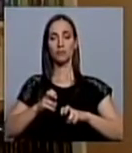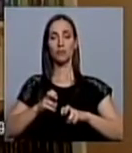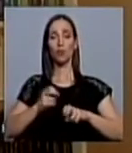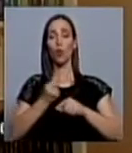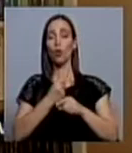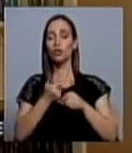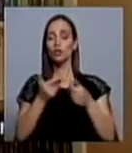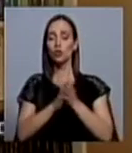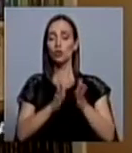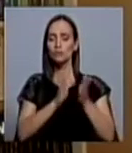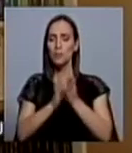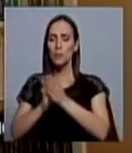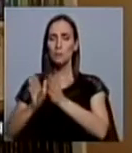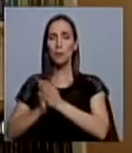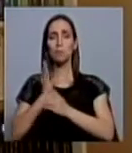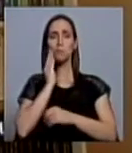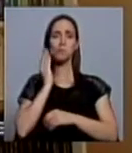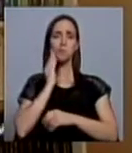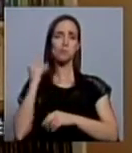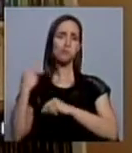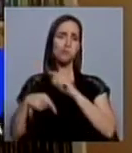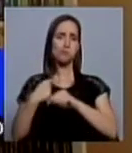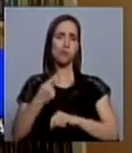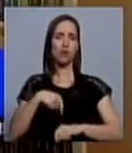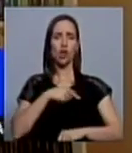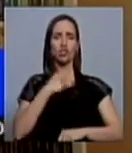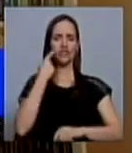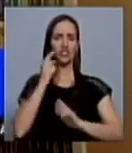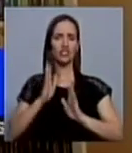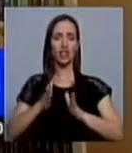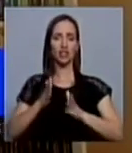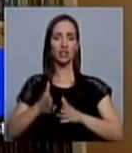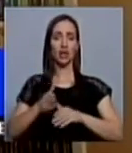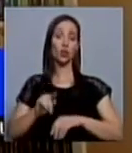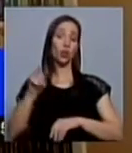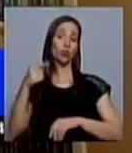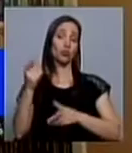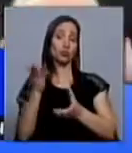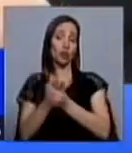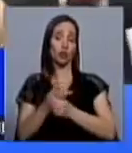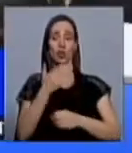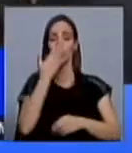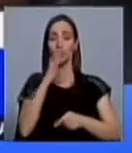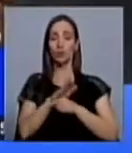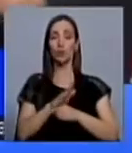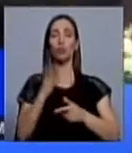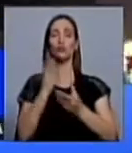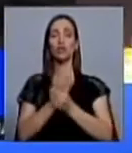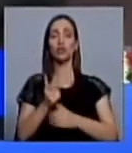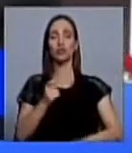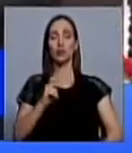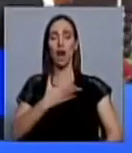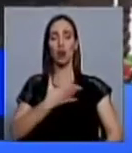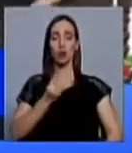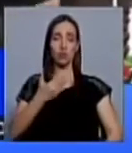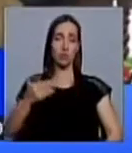ingredientes clássicos e que nós já temos visto noutras histórias, como a história de João Brás da semana passada, a